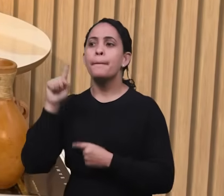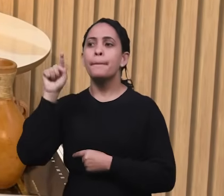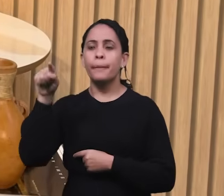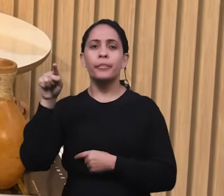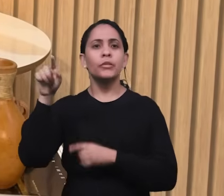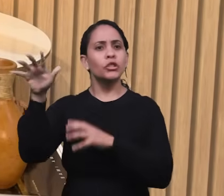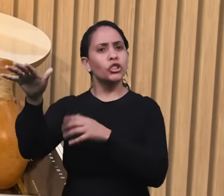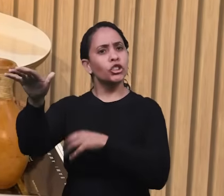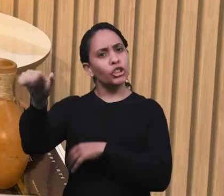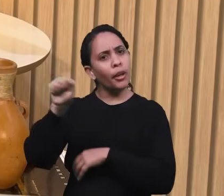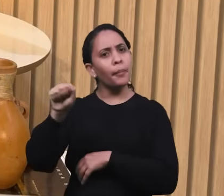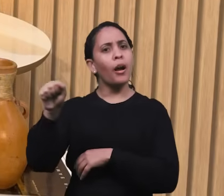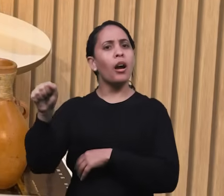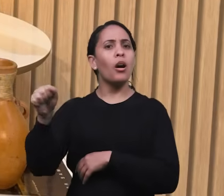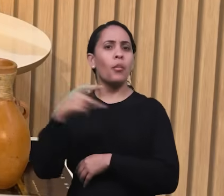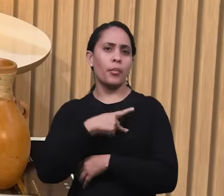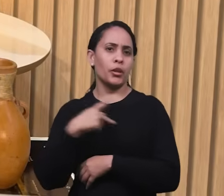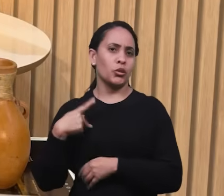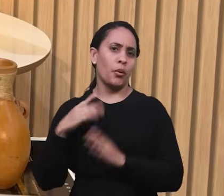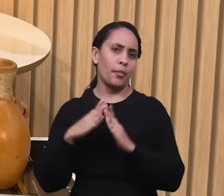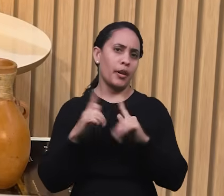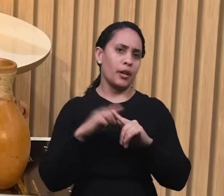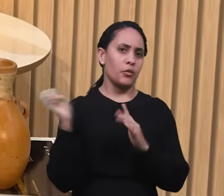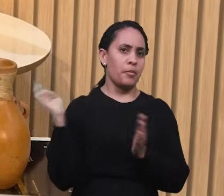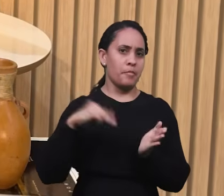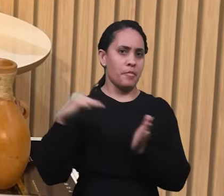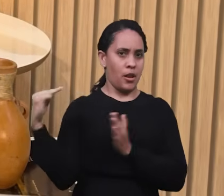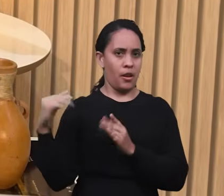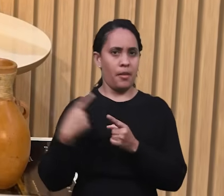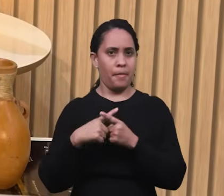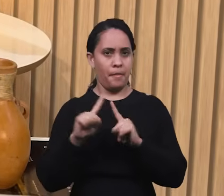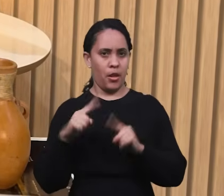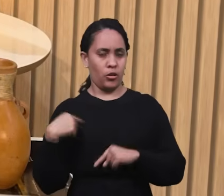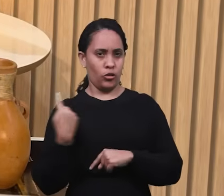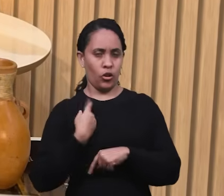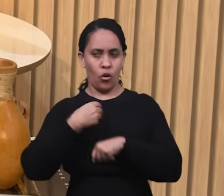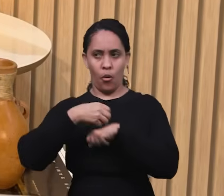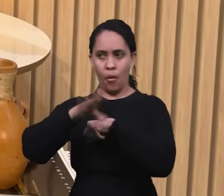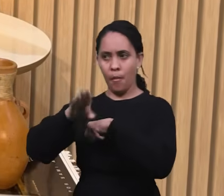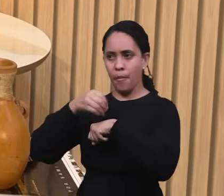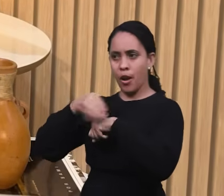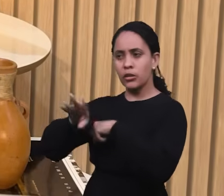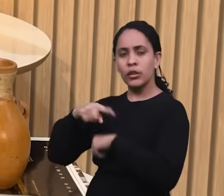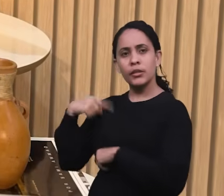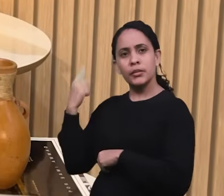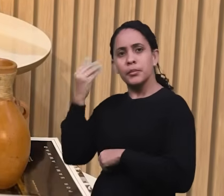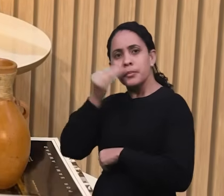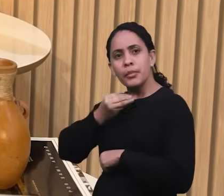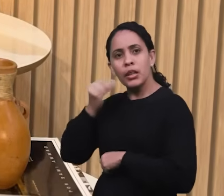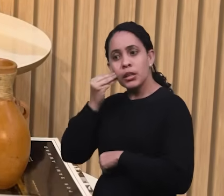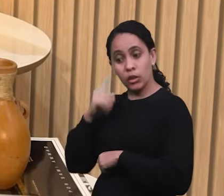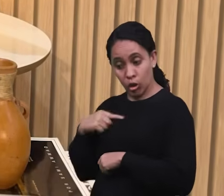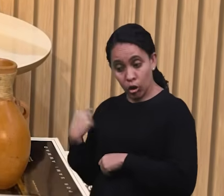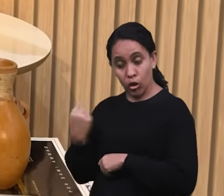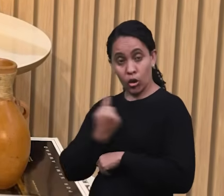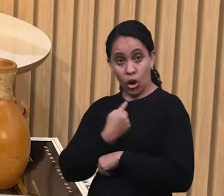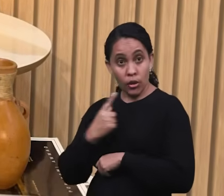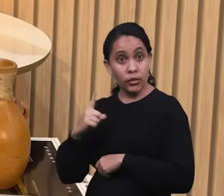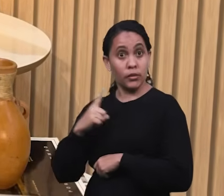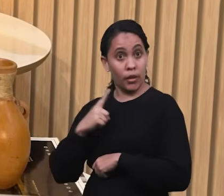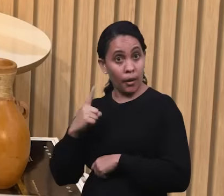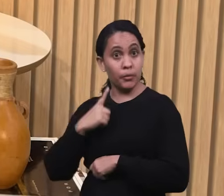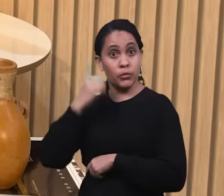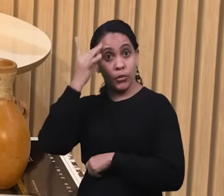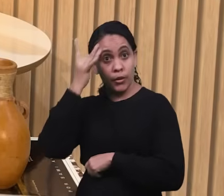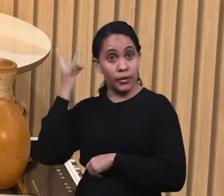Cristã Maranata, mas o propósito foi compartilhar a experiência que nós temos com o Espírito